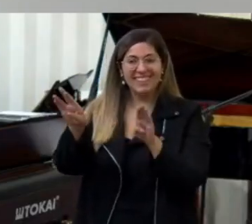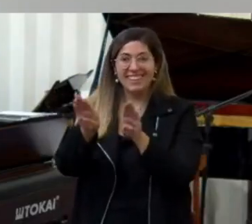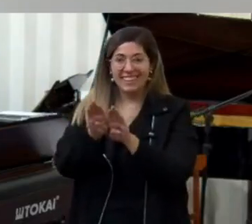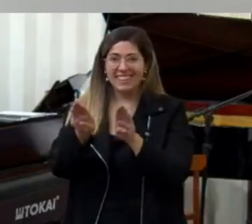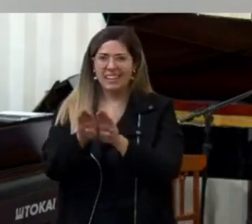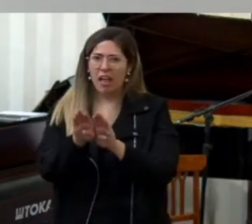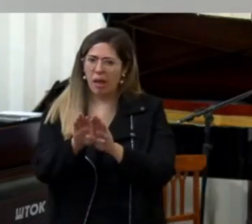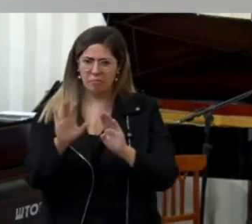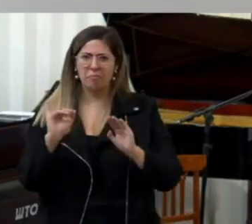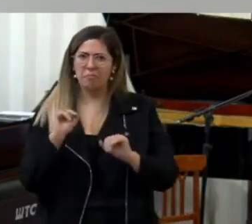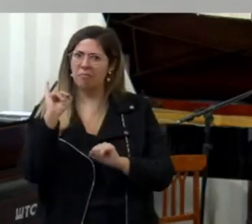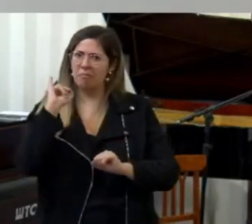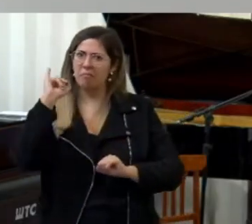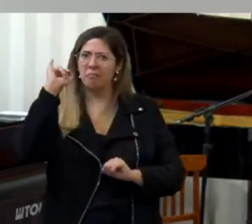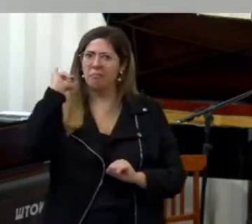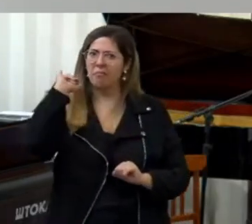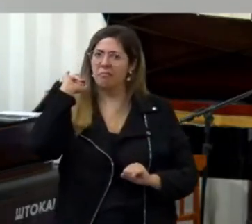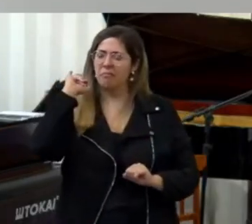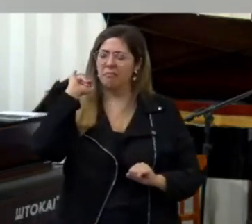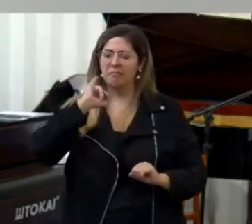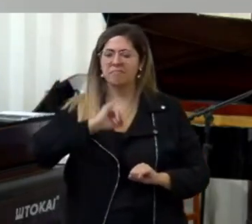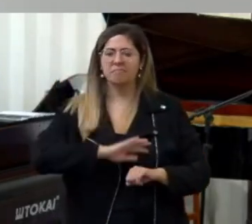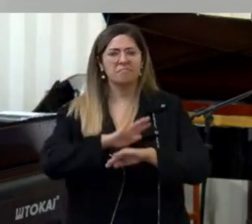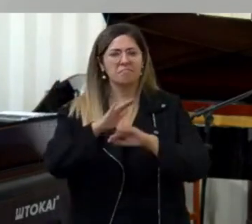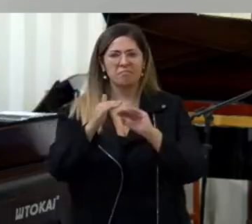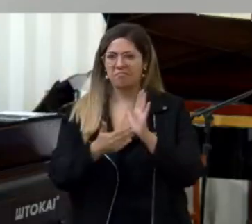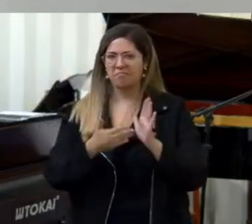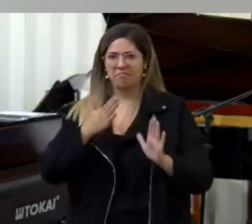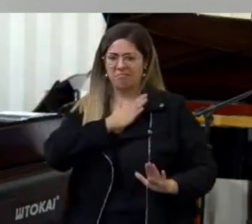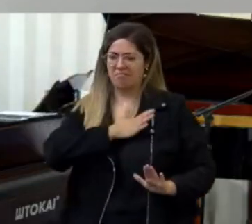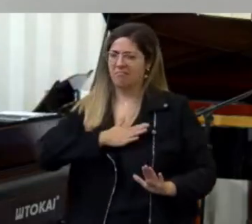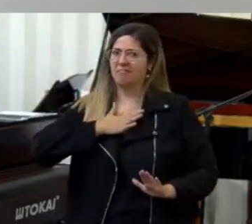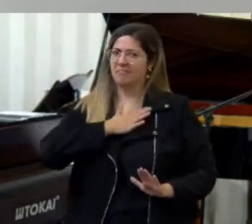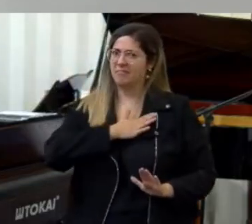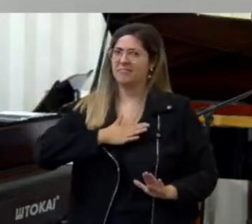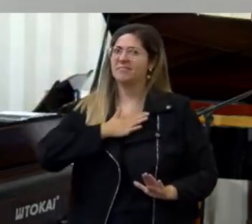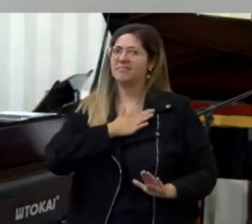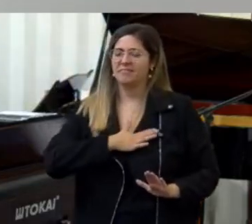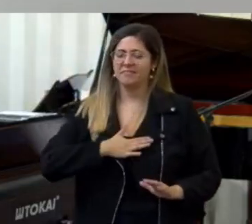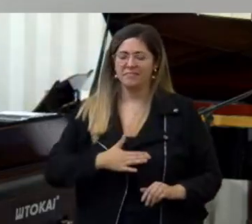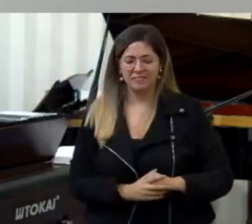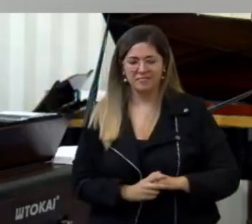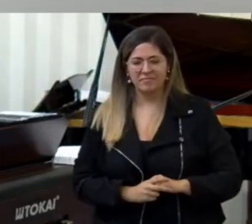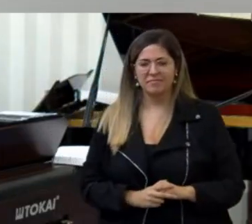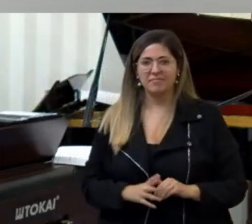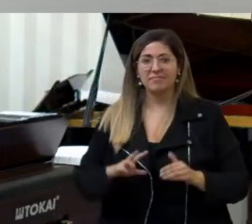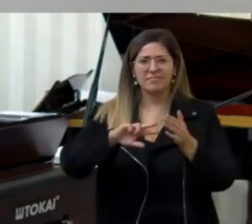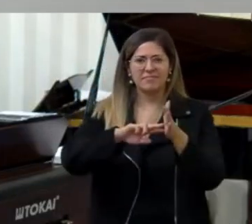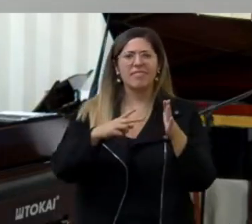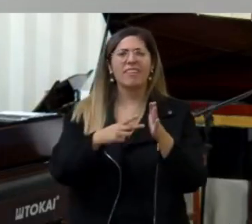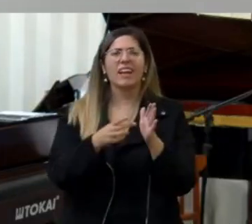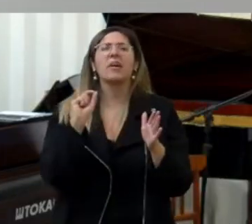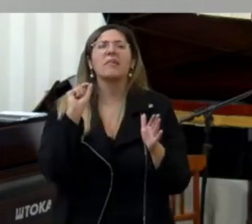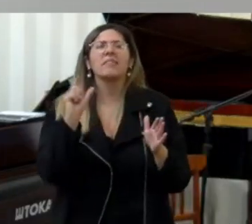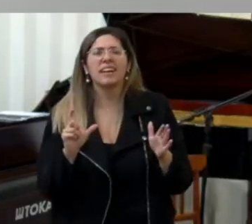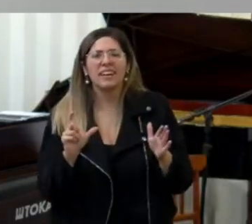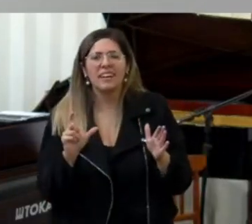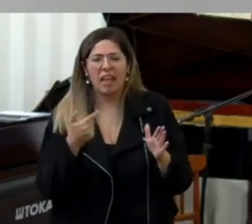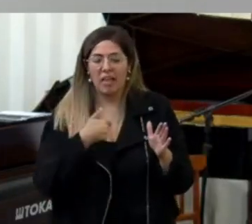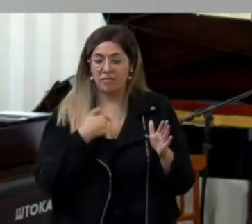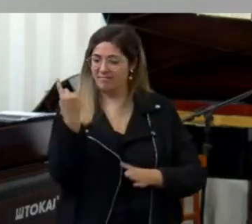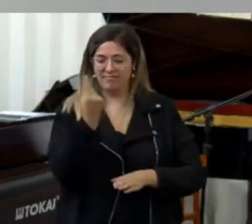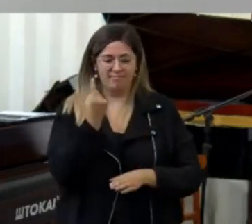os notáveis, nos quais eu tenho todo o meu prazer. Davi está dizendo, não estou sozinho,